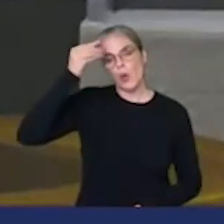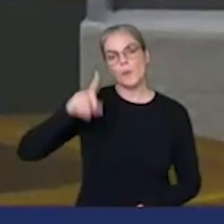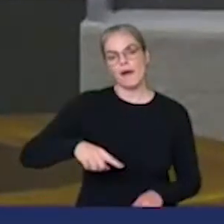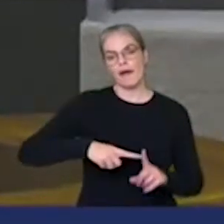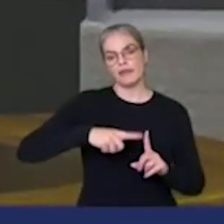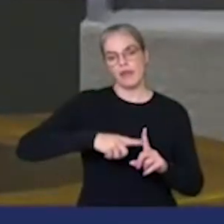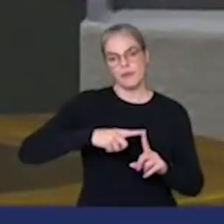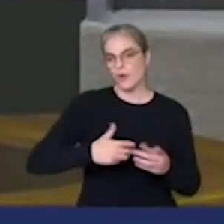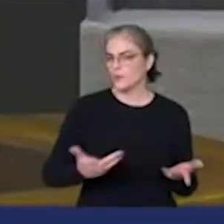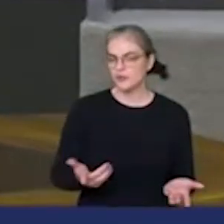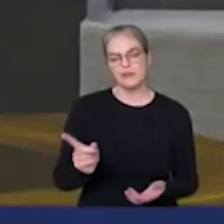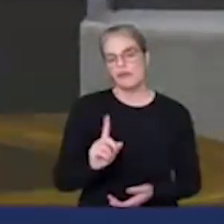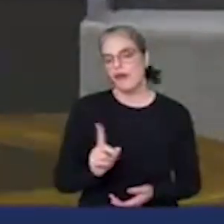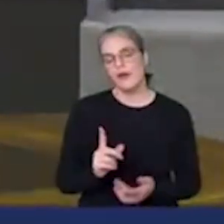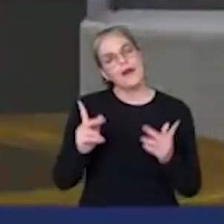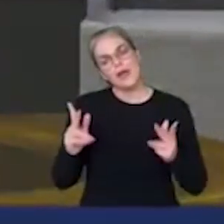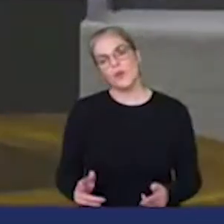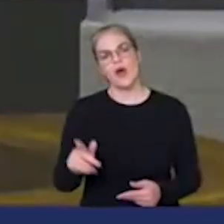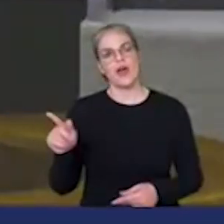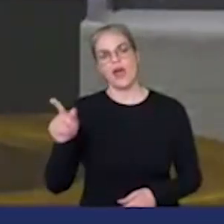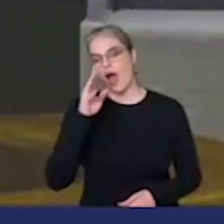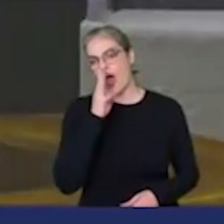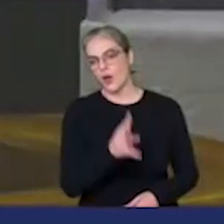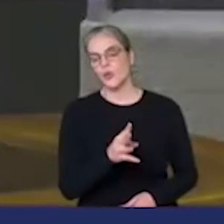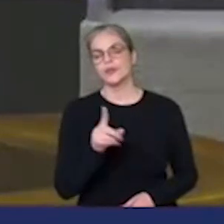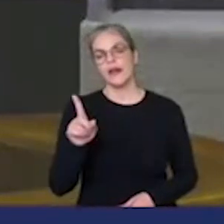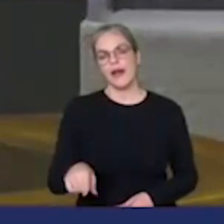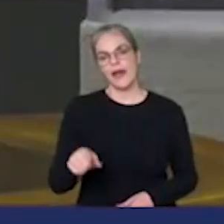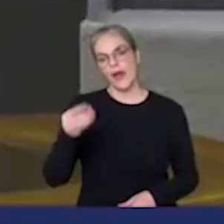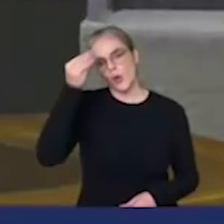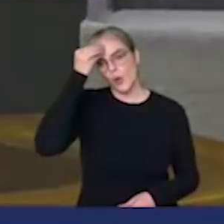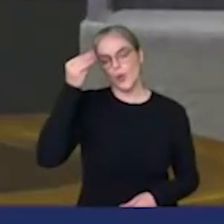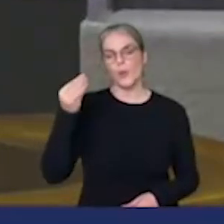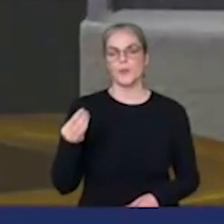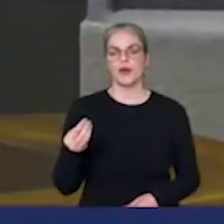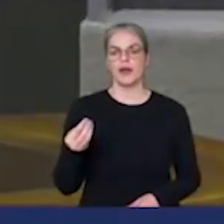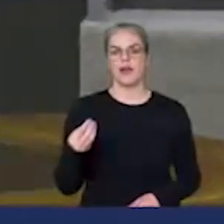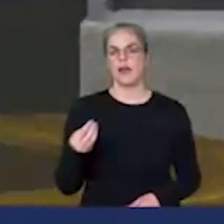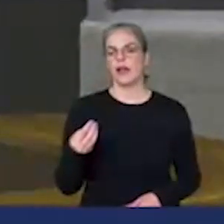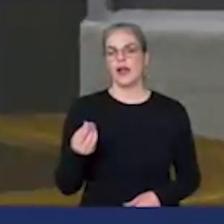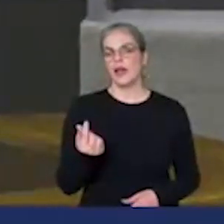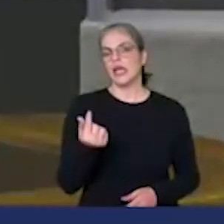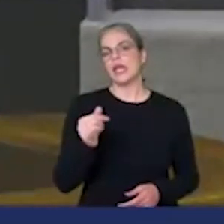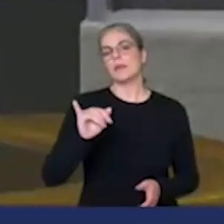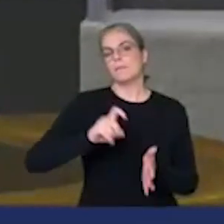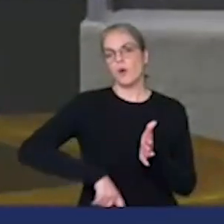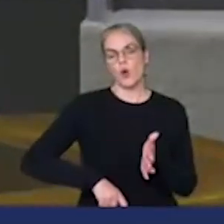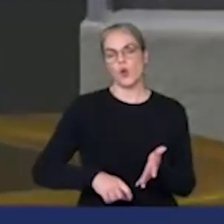do petróleo, não adianta. O Brasil é um dos maiores produtores de petróleo do